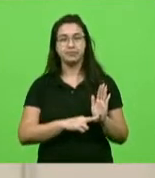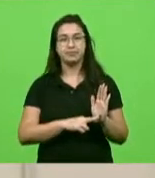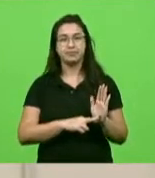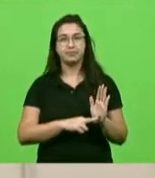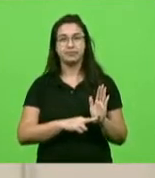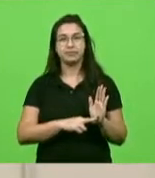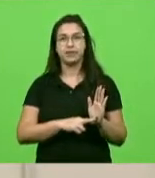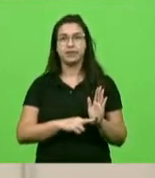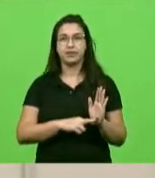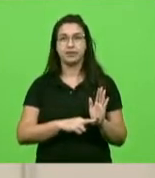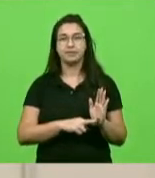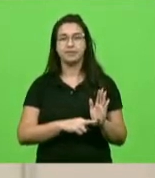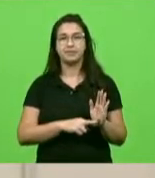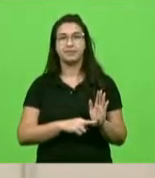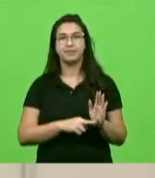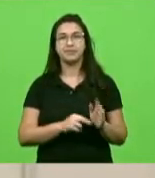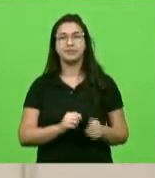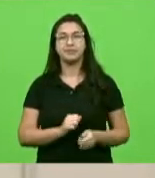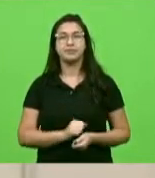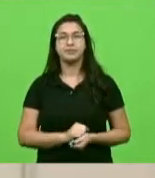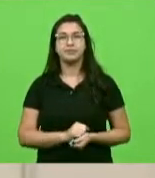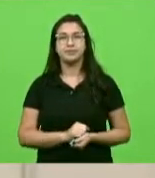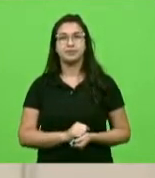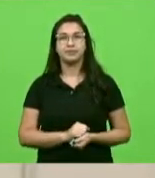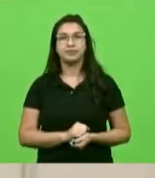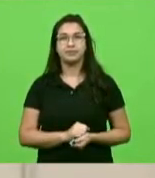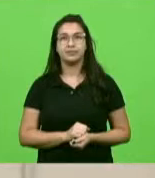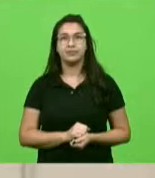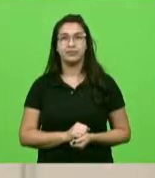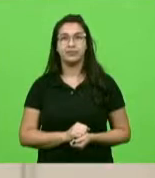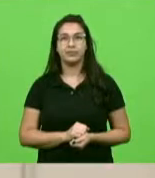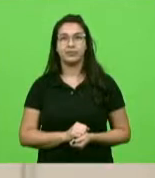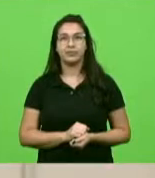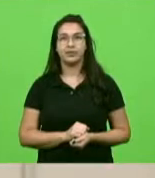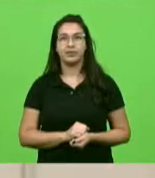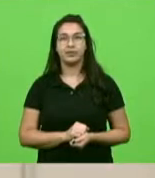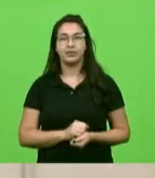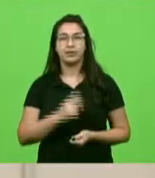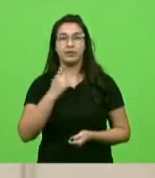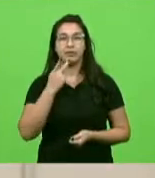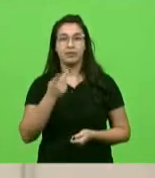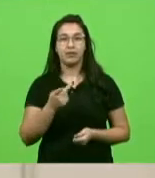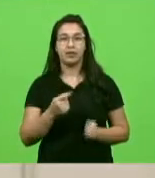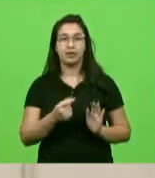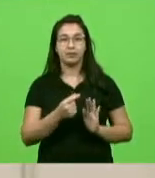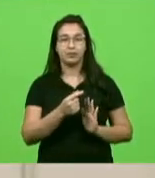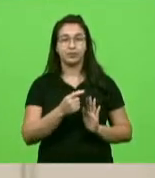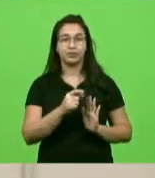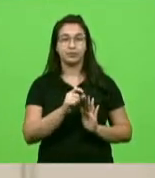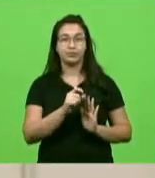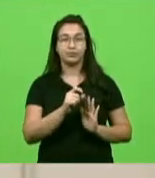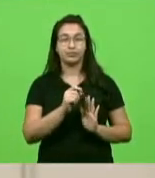fazendo remissão à idêntica peça apresentada